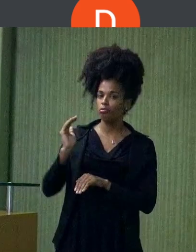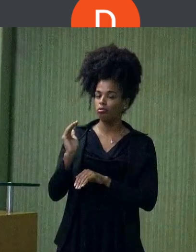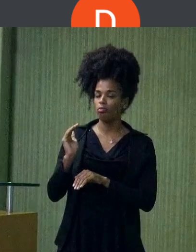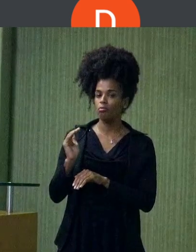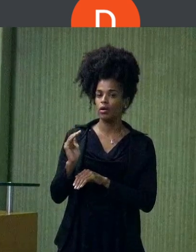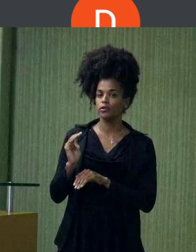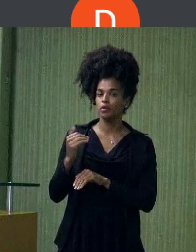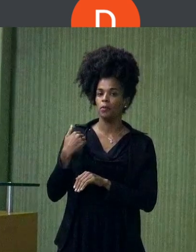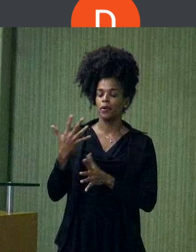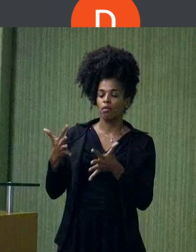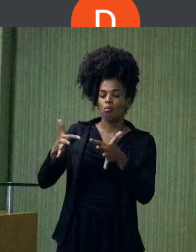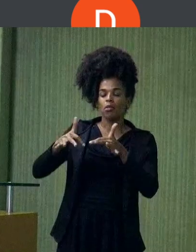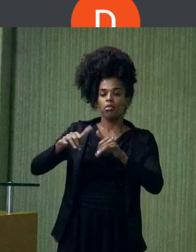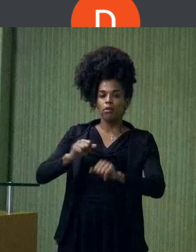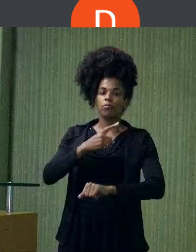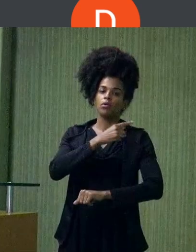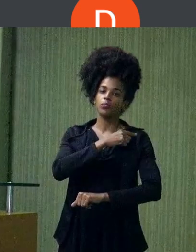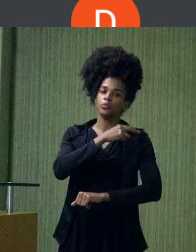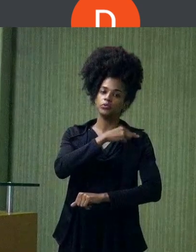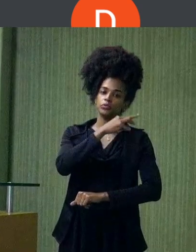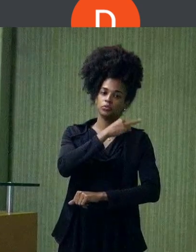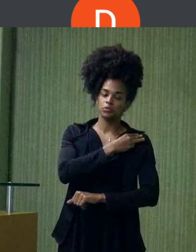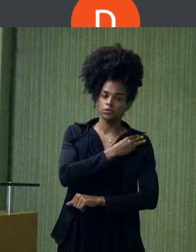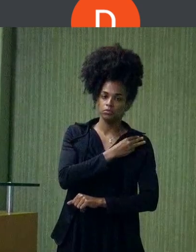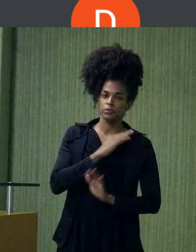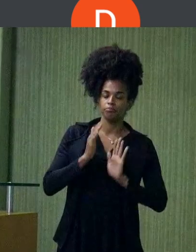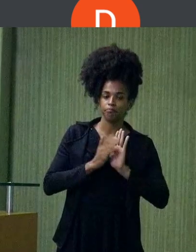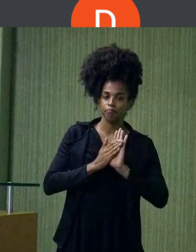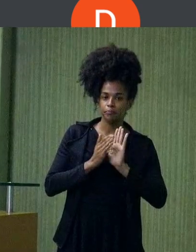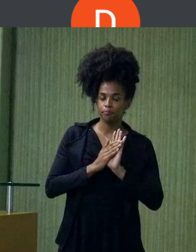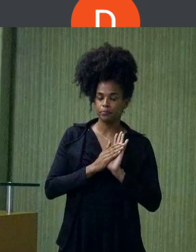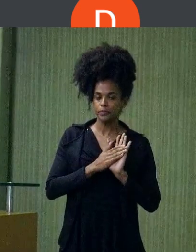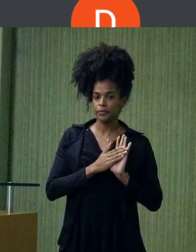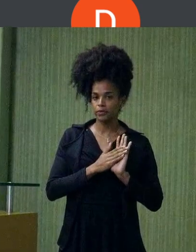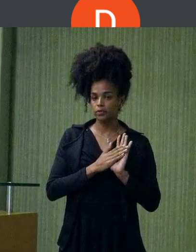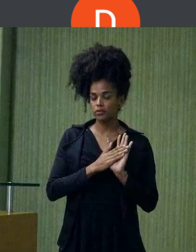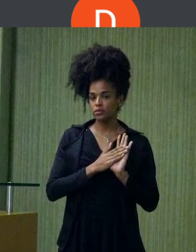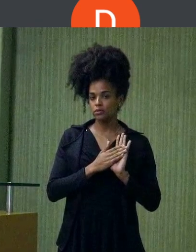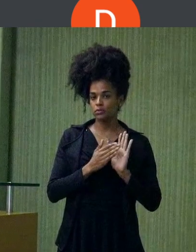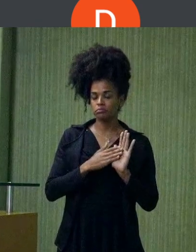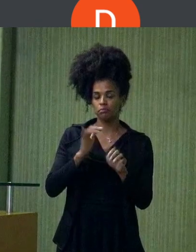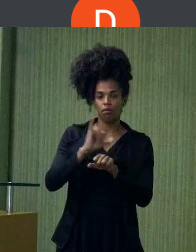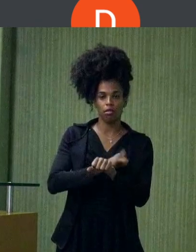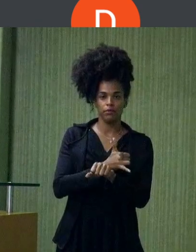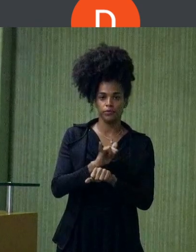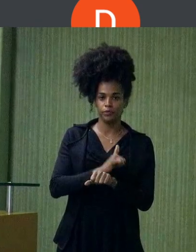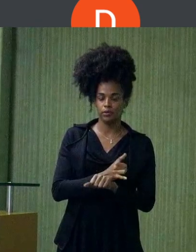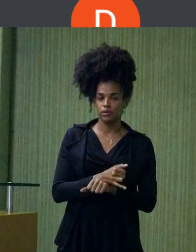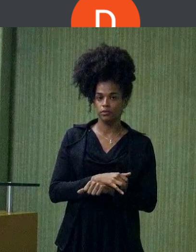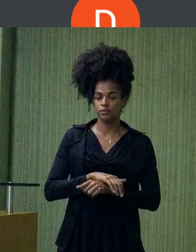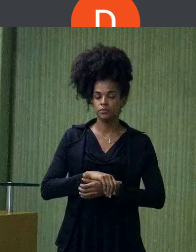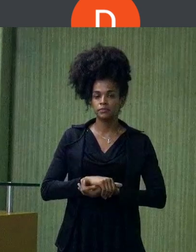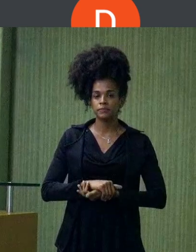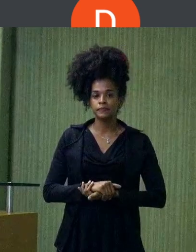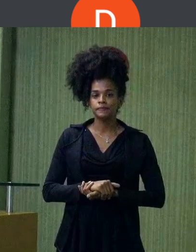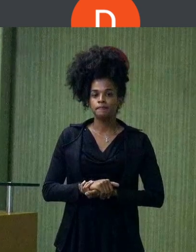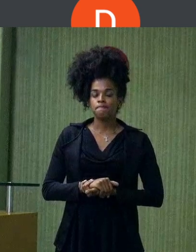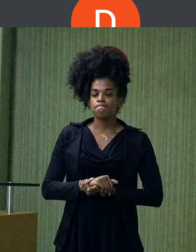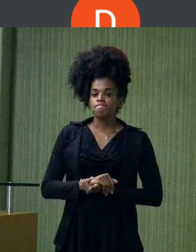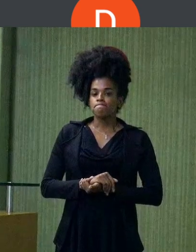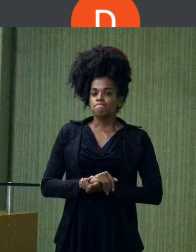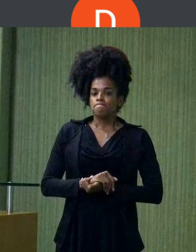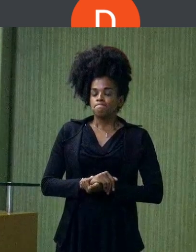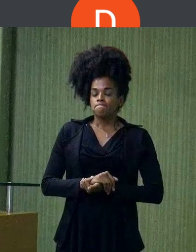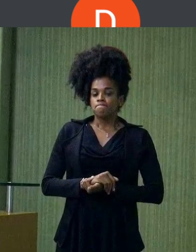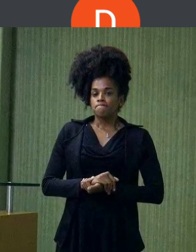29 anos né aí proposta eh 14 estratégias né a educação profissional